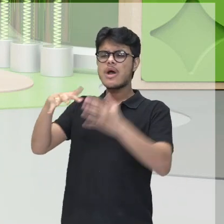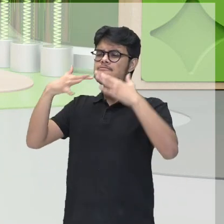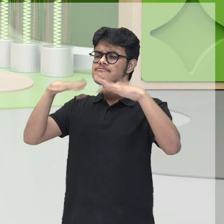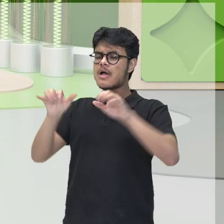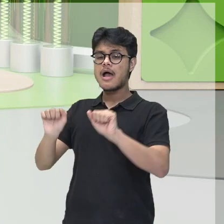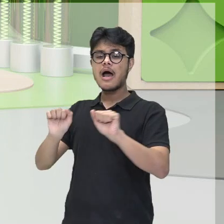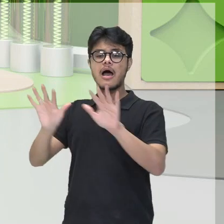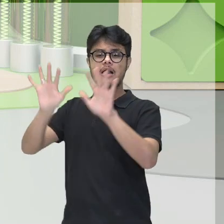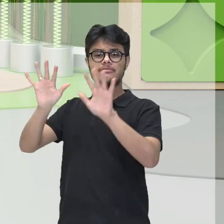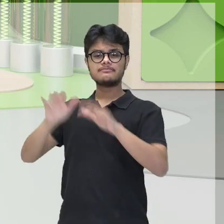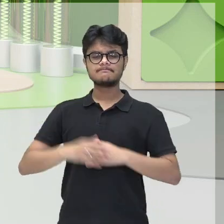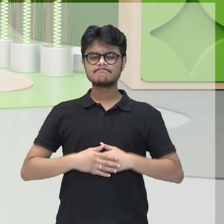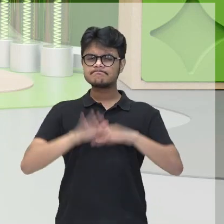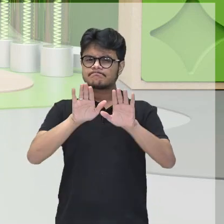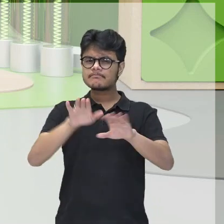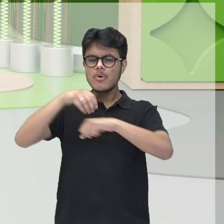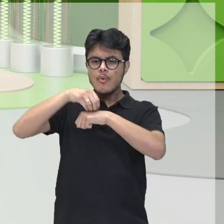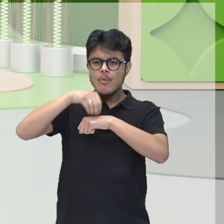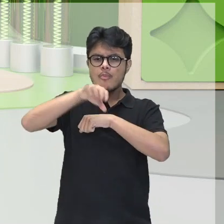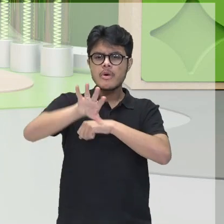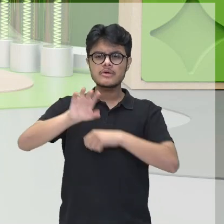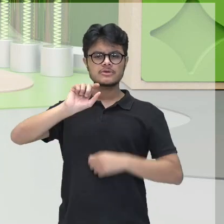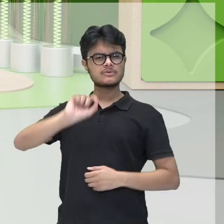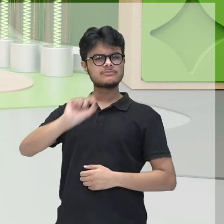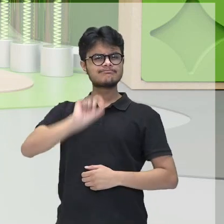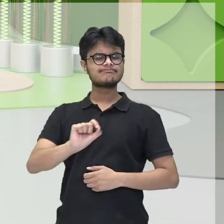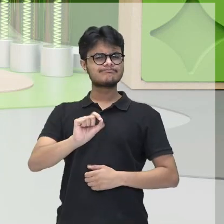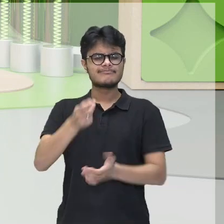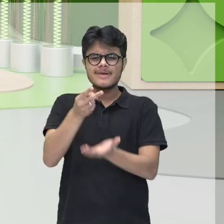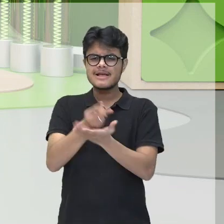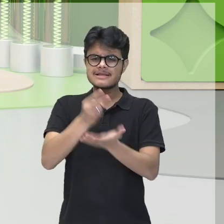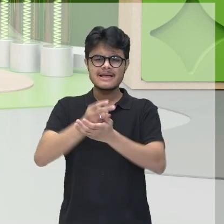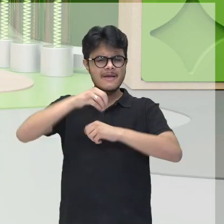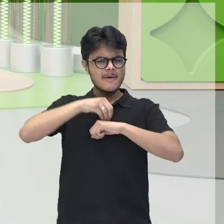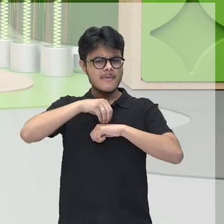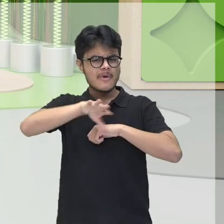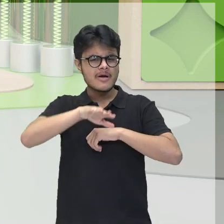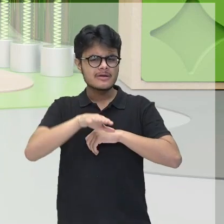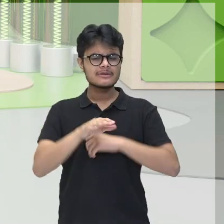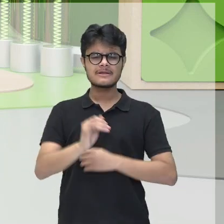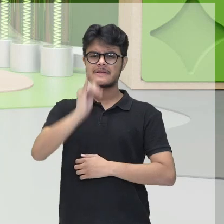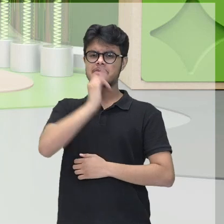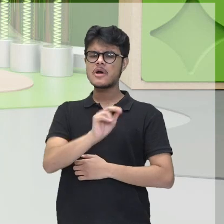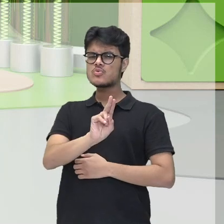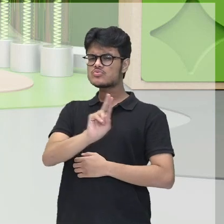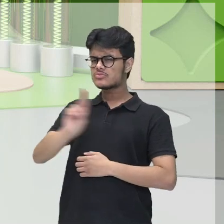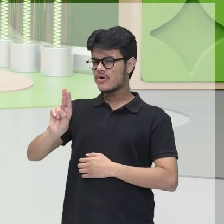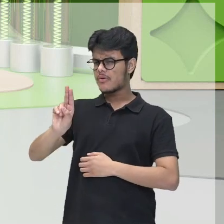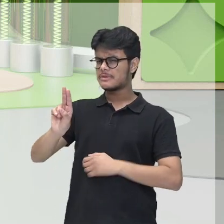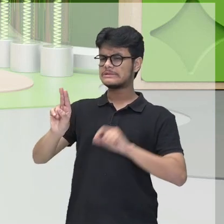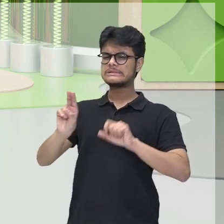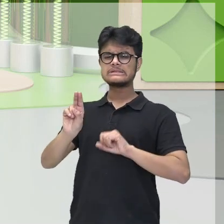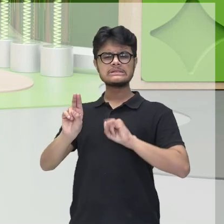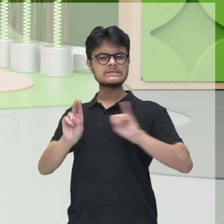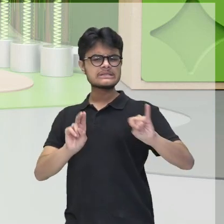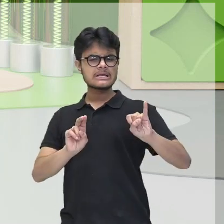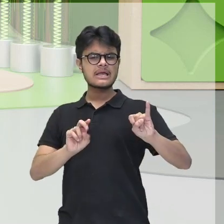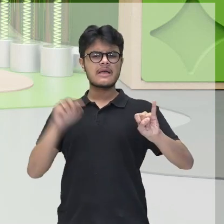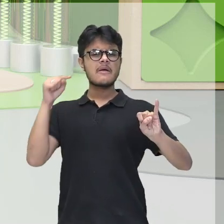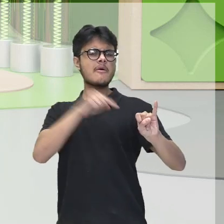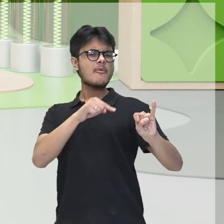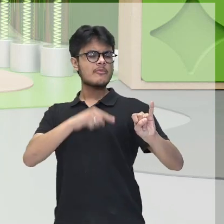De dica que eu dou para vocês, como eu sempre falo para os meus alunos, observem o nome. Se o nome aqui